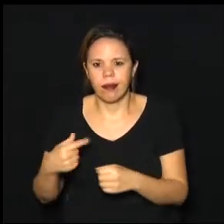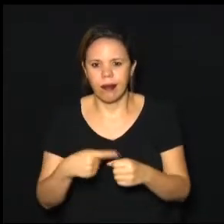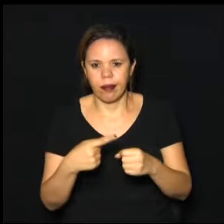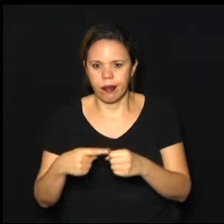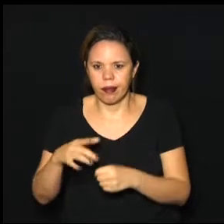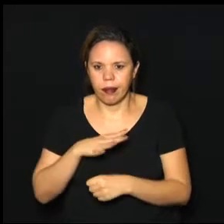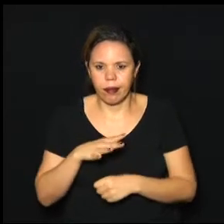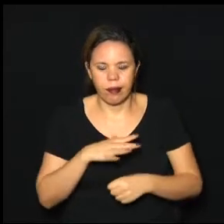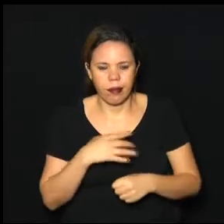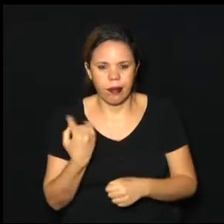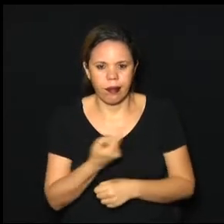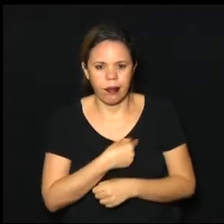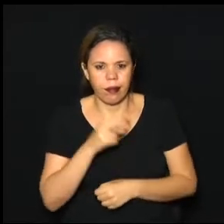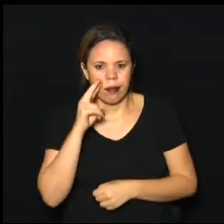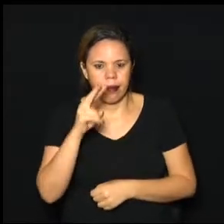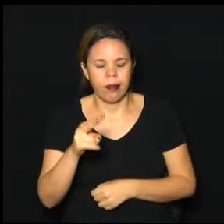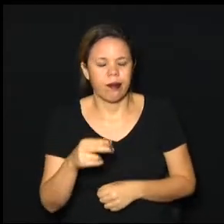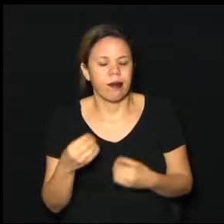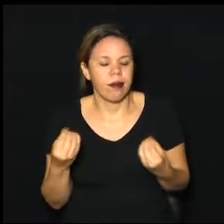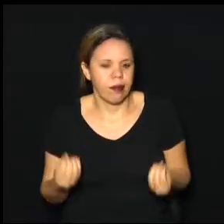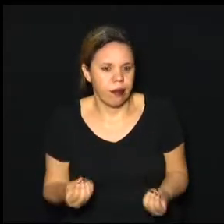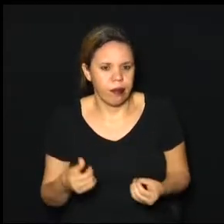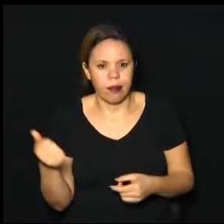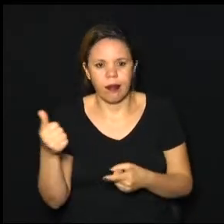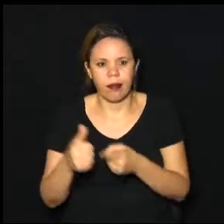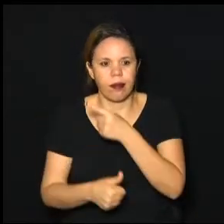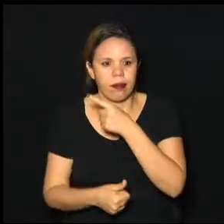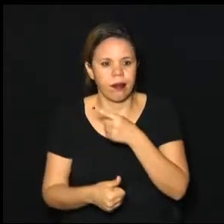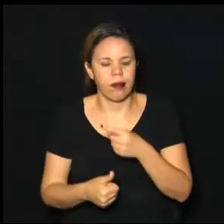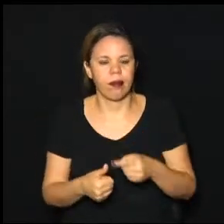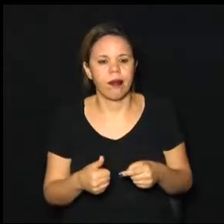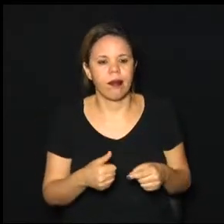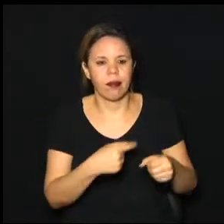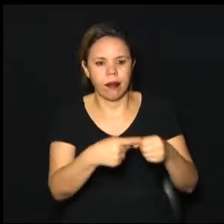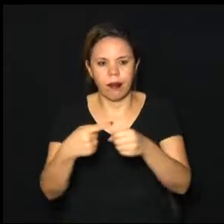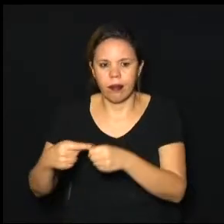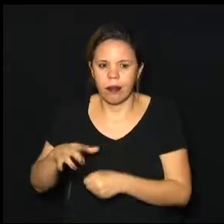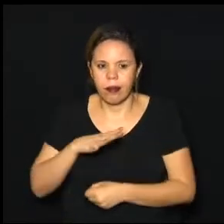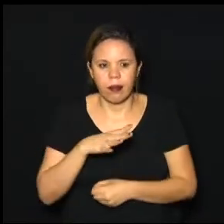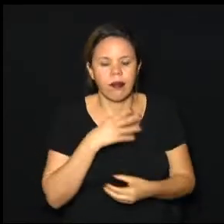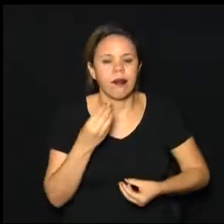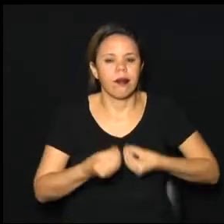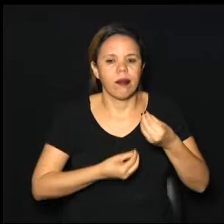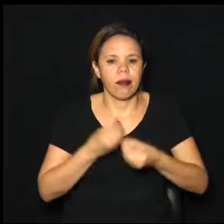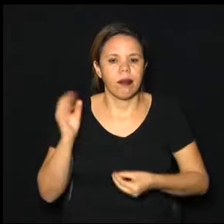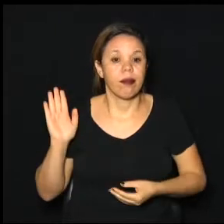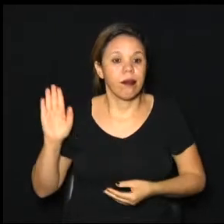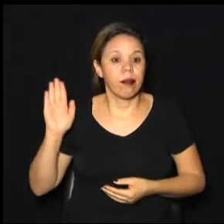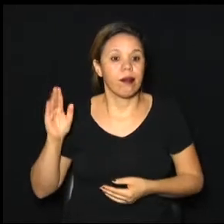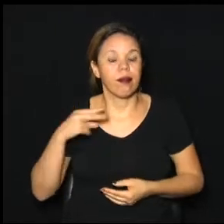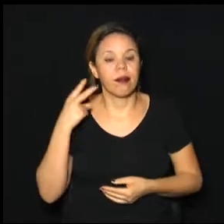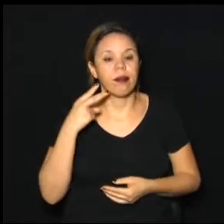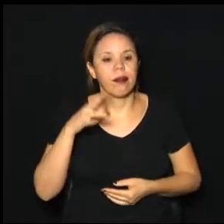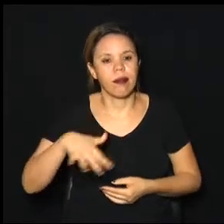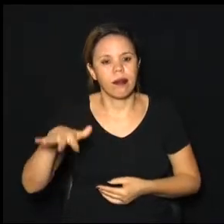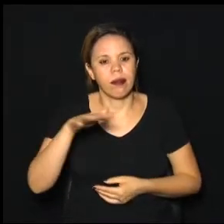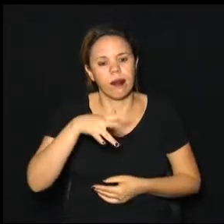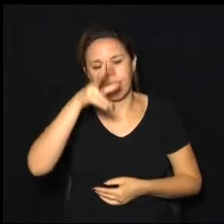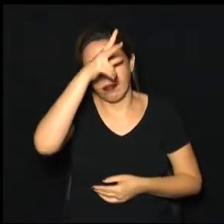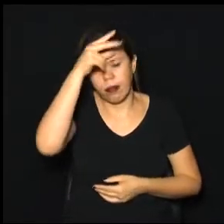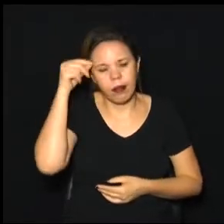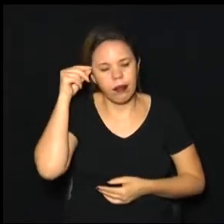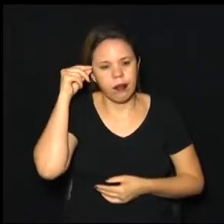municipais. Nós veremos, portanto, pela primeira vez no âmbito dos municípios, como que os candidatos a vereador e os candidatos a